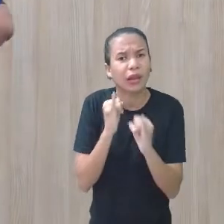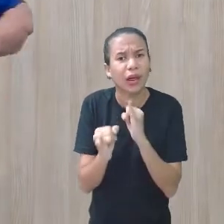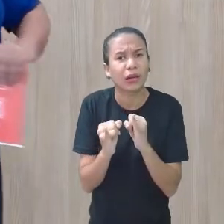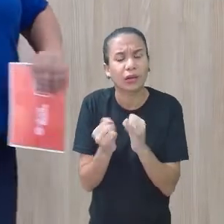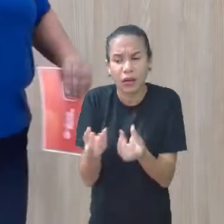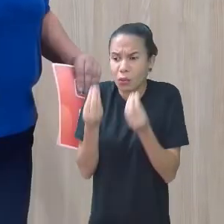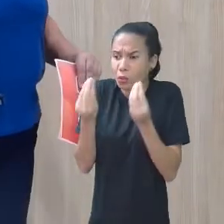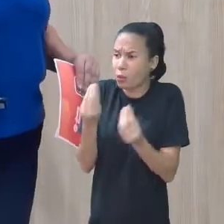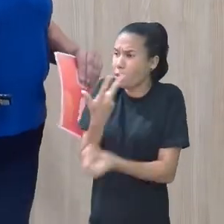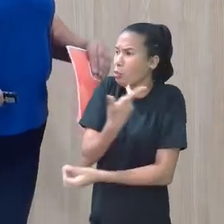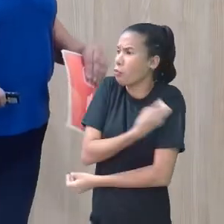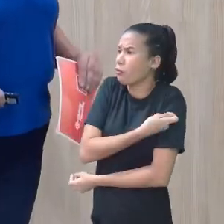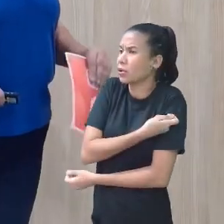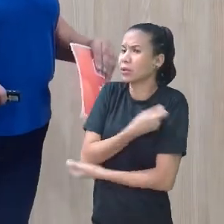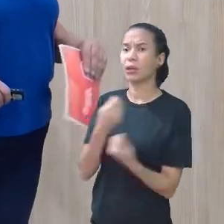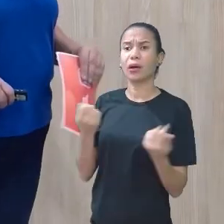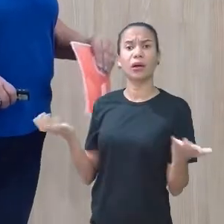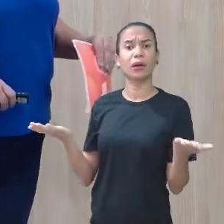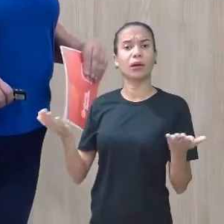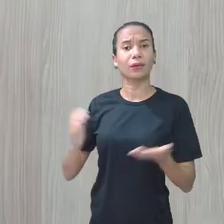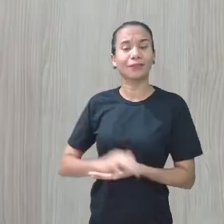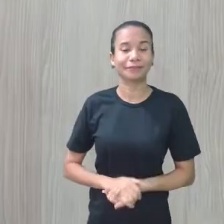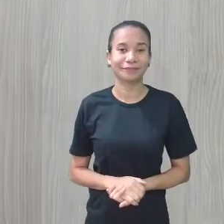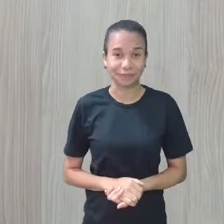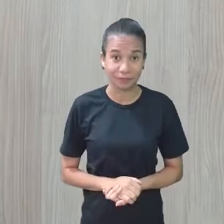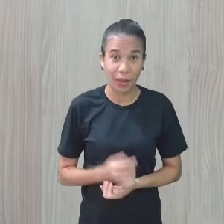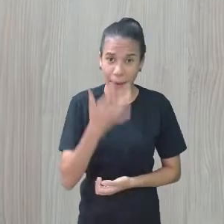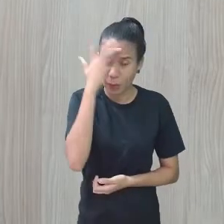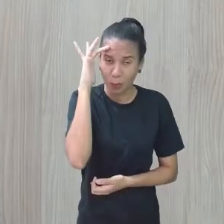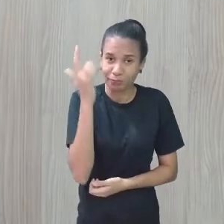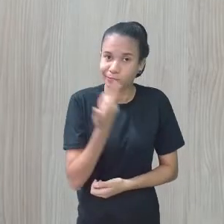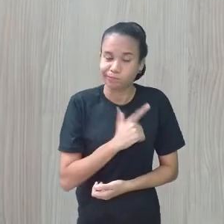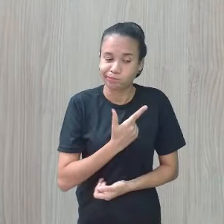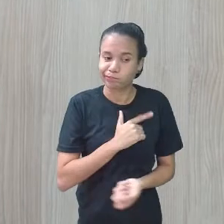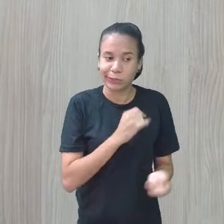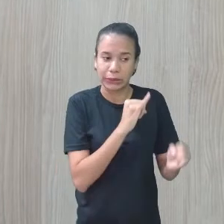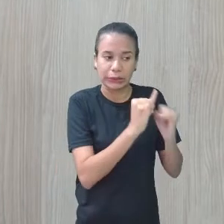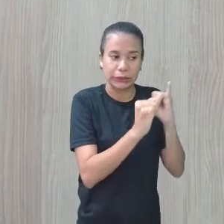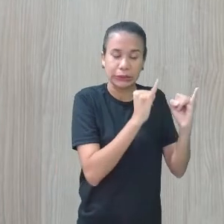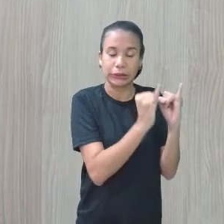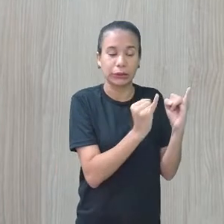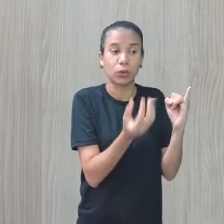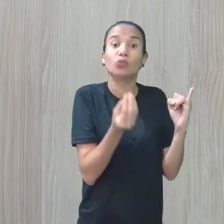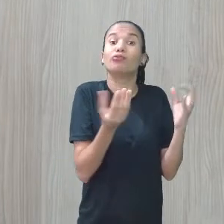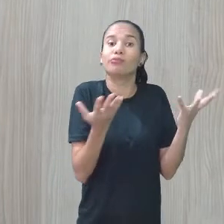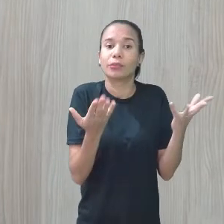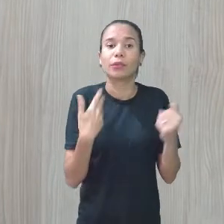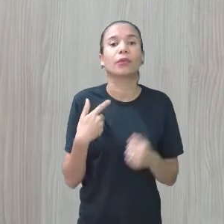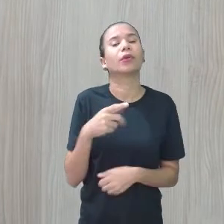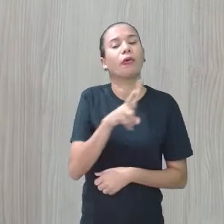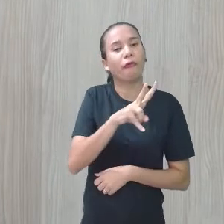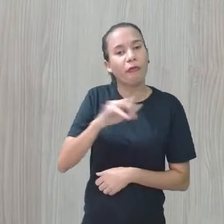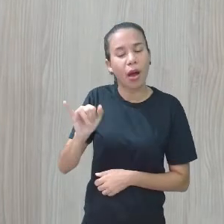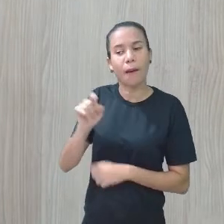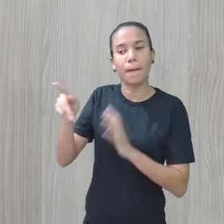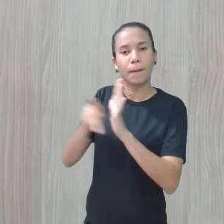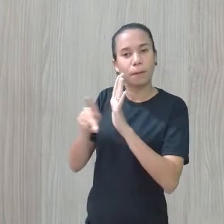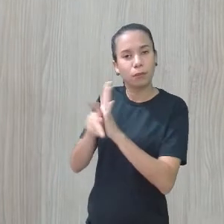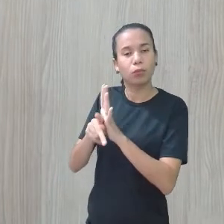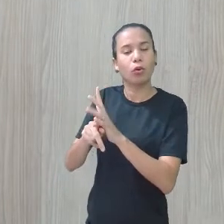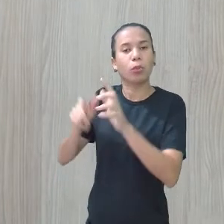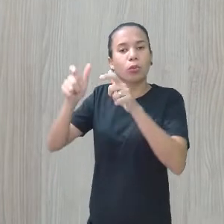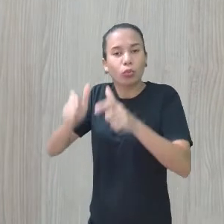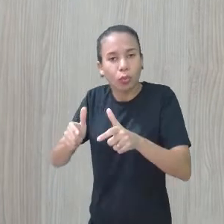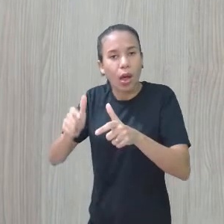como é que faz para se vacinar contra a Covid-19? Bem, gente, quem não tem o acesso à internet, então vai nas unidades de